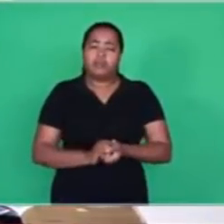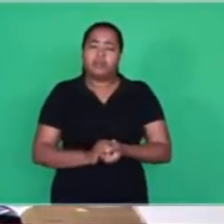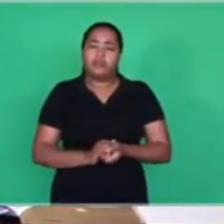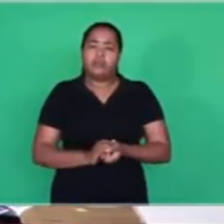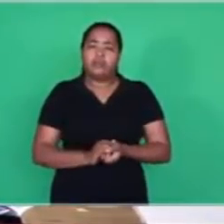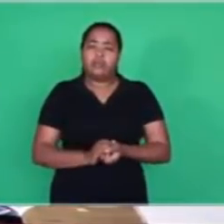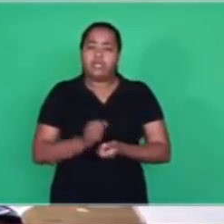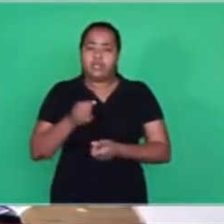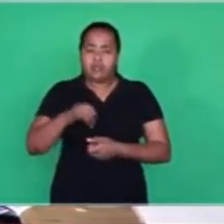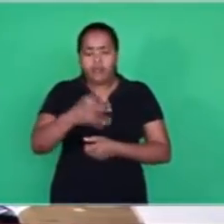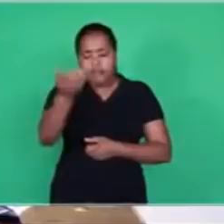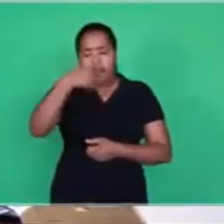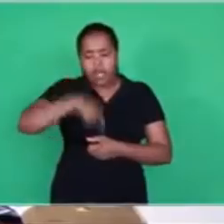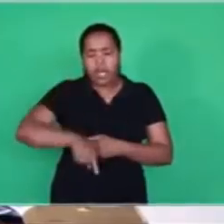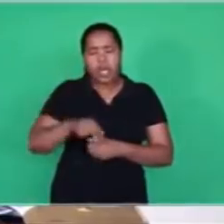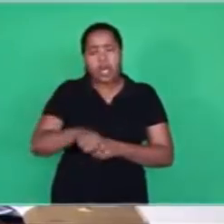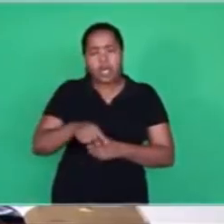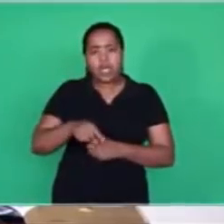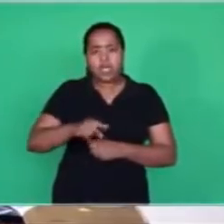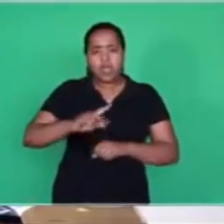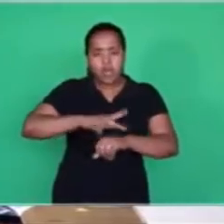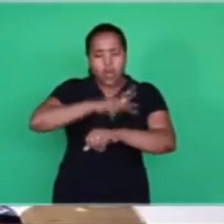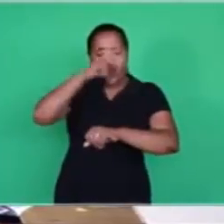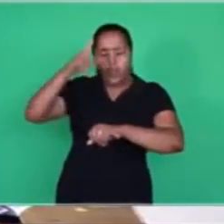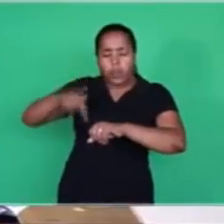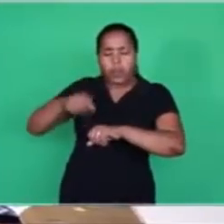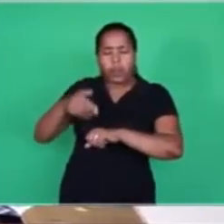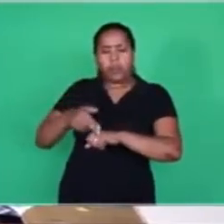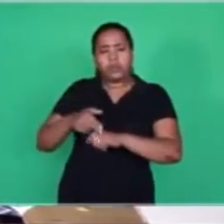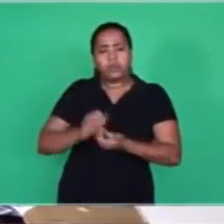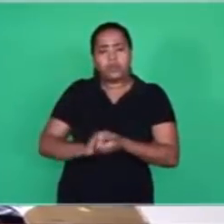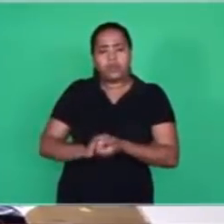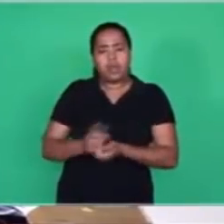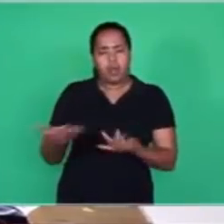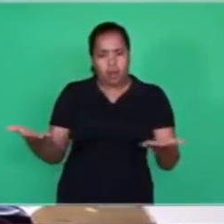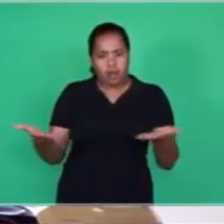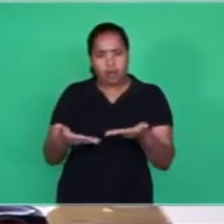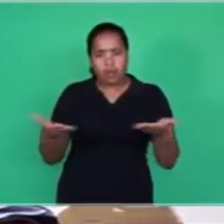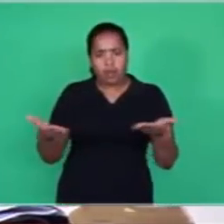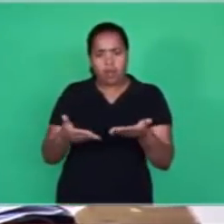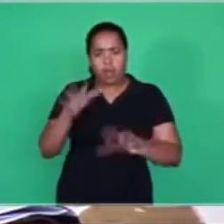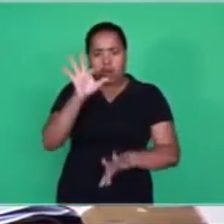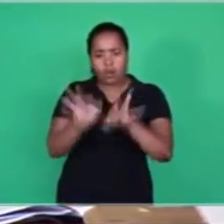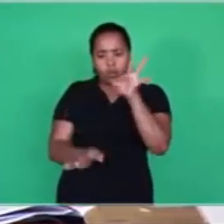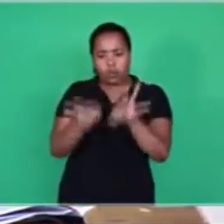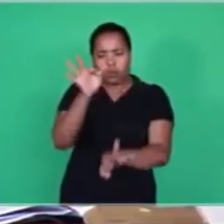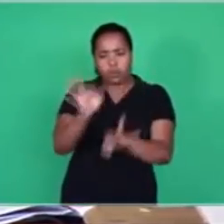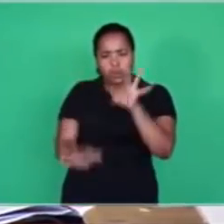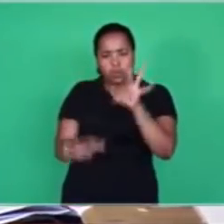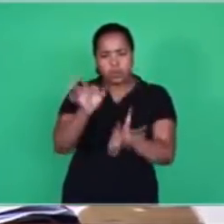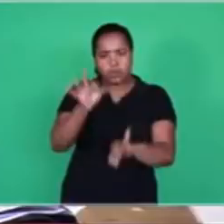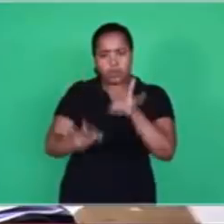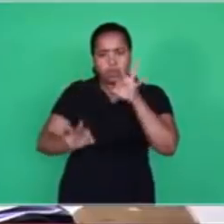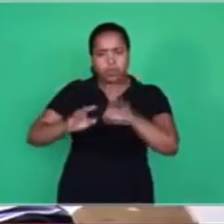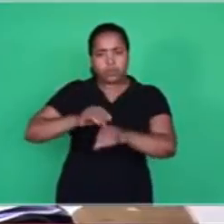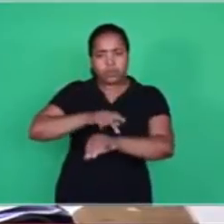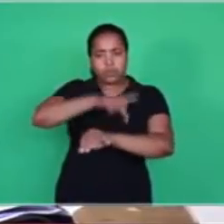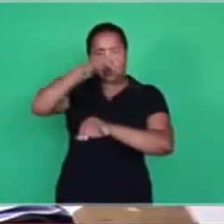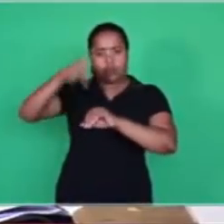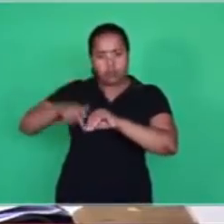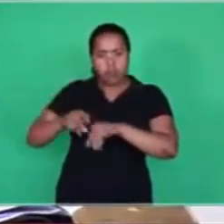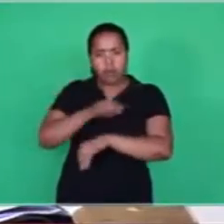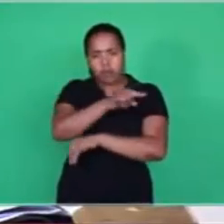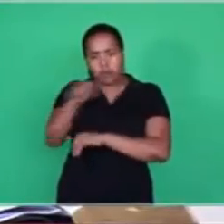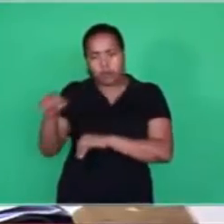pro vale aqui, para os montes, eu vou dar agora o juízo nos meus montes, e vocês vão